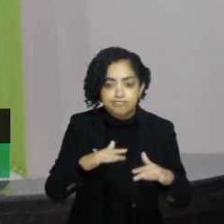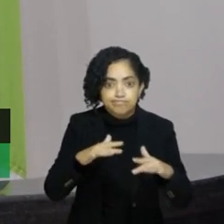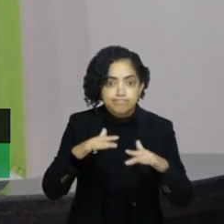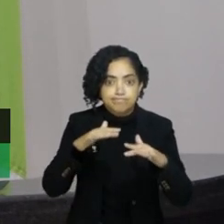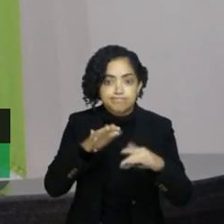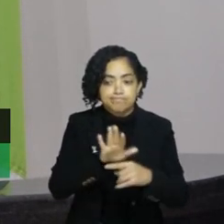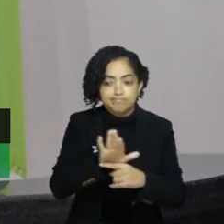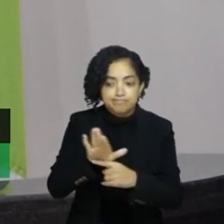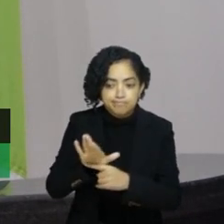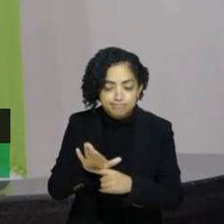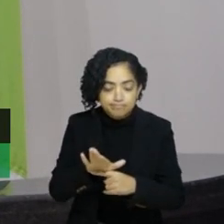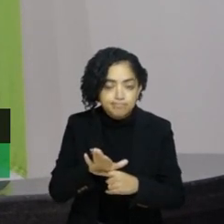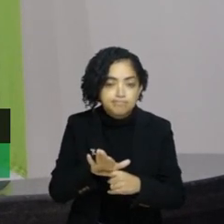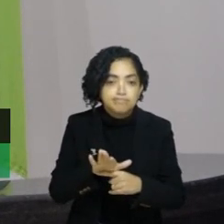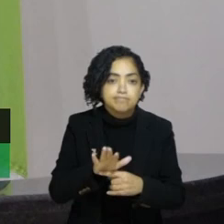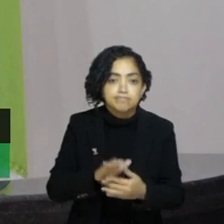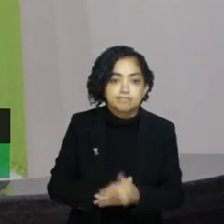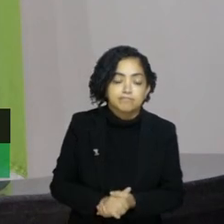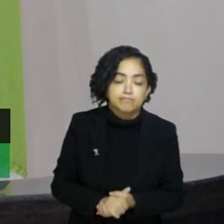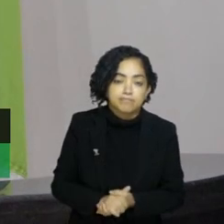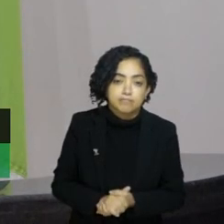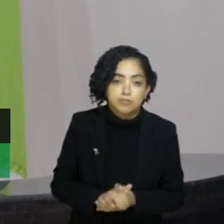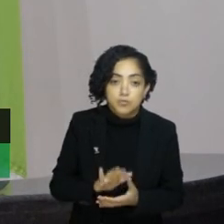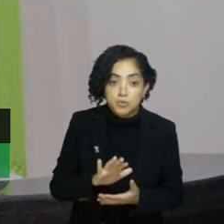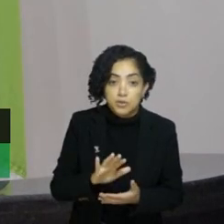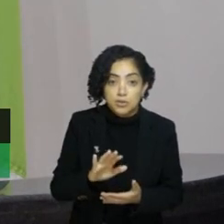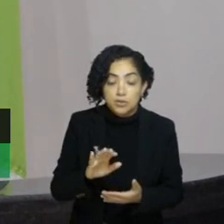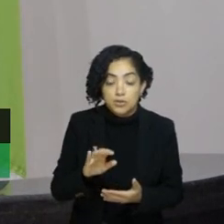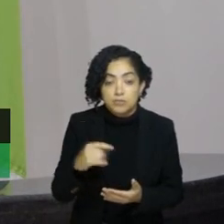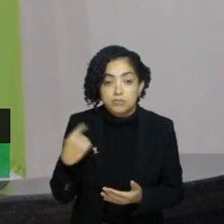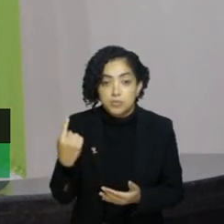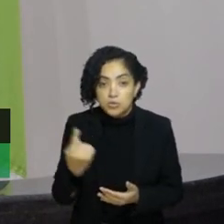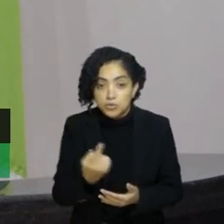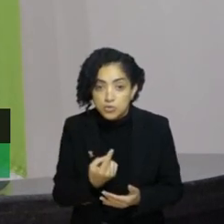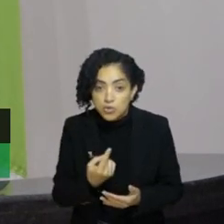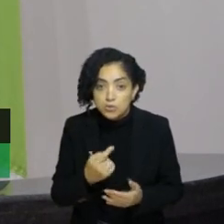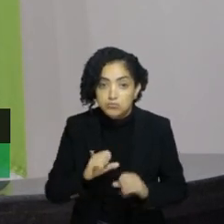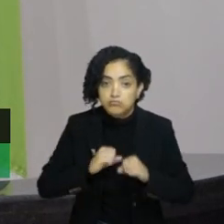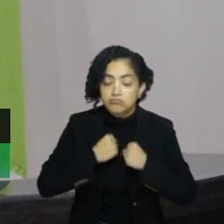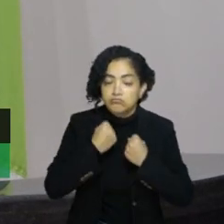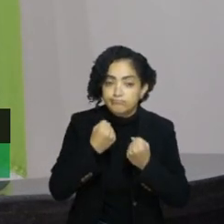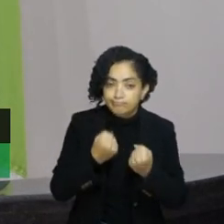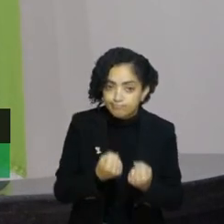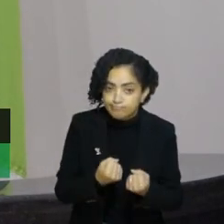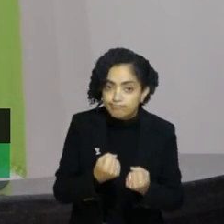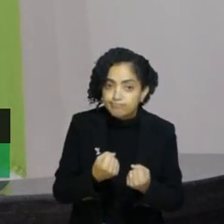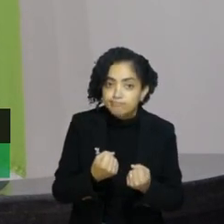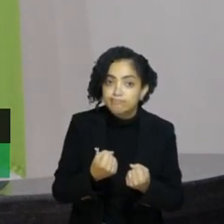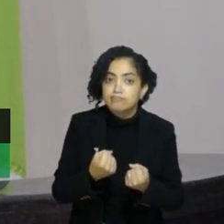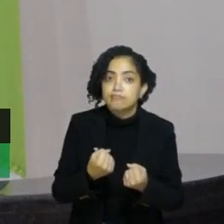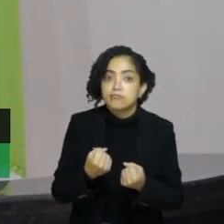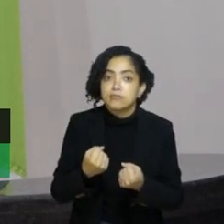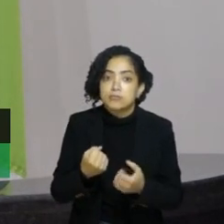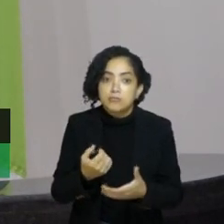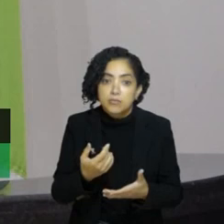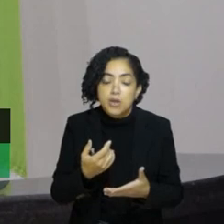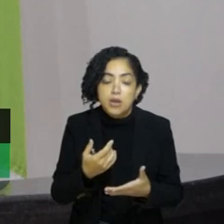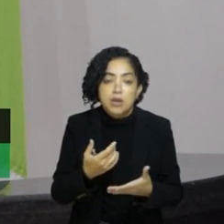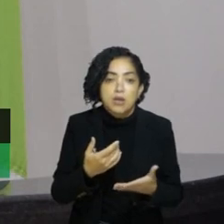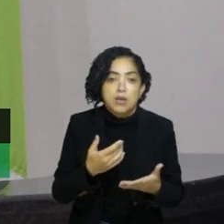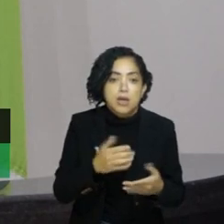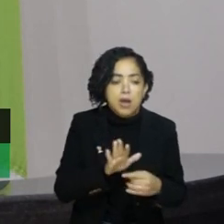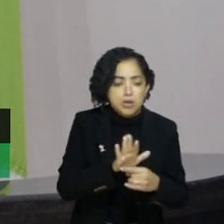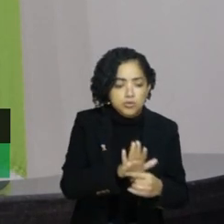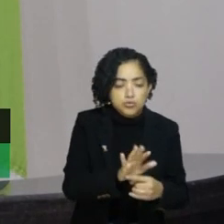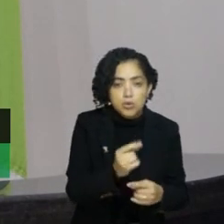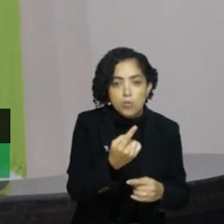tantos outros. Se nós, senhor presidente, nos engajarmos nesse processo de adoção, junto com os nossos